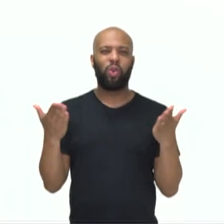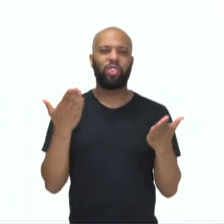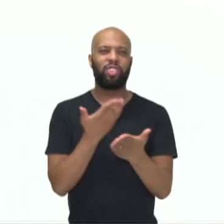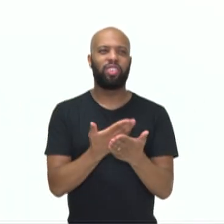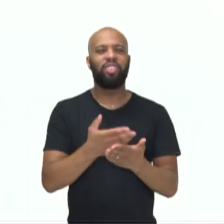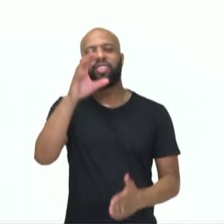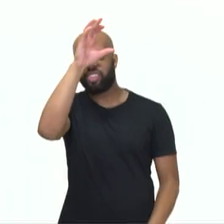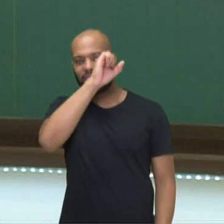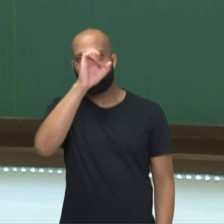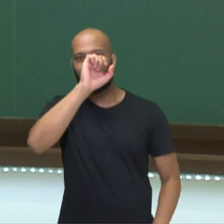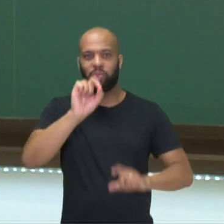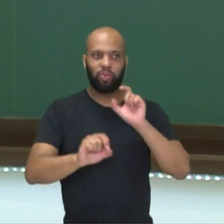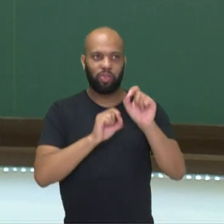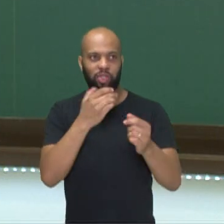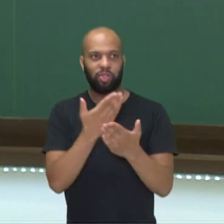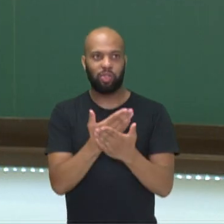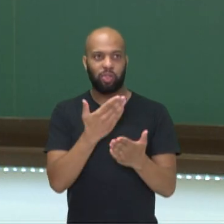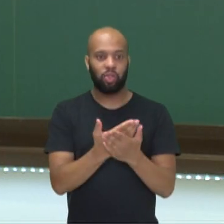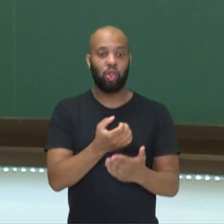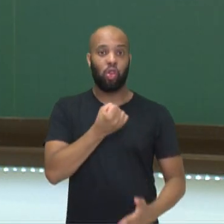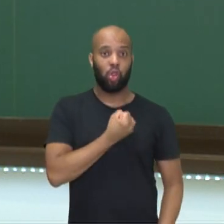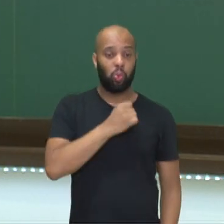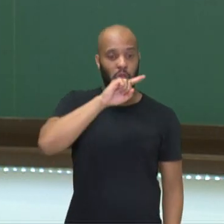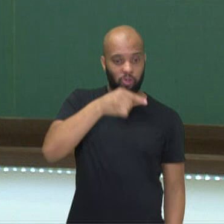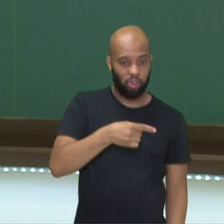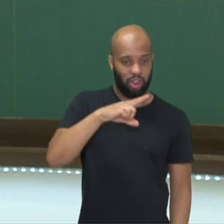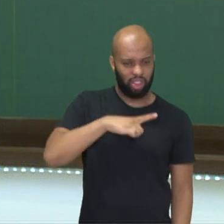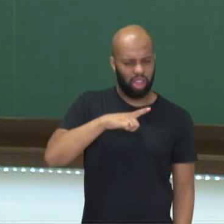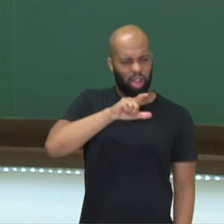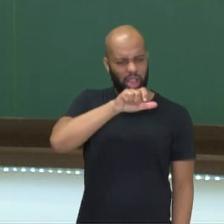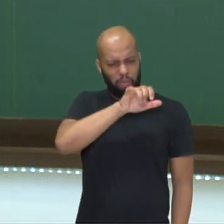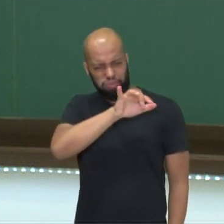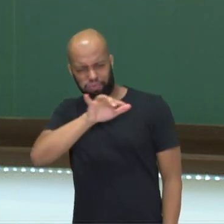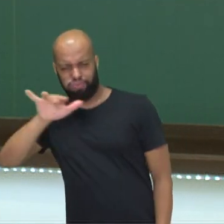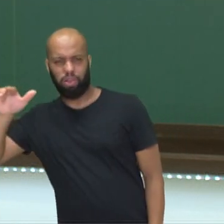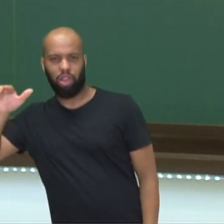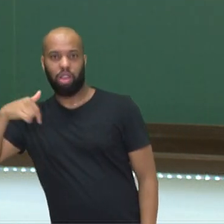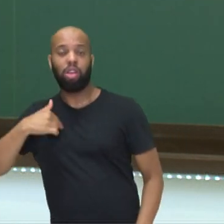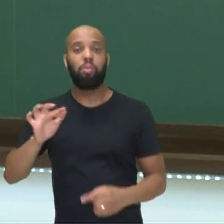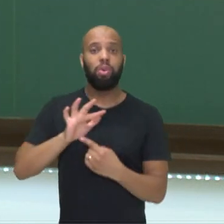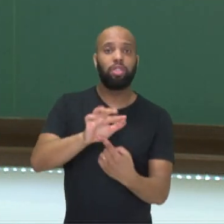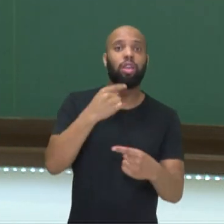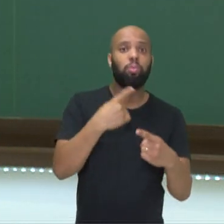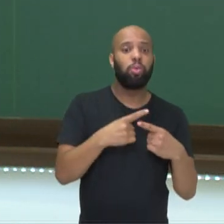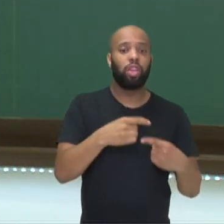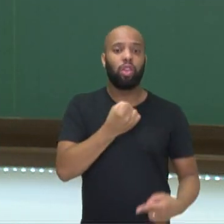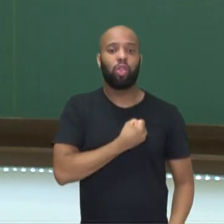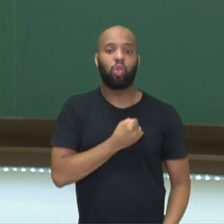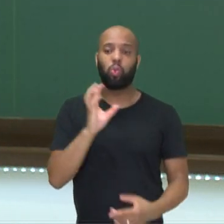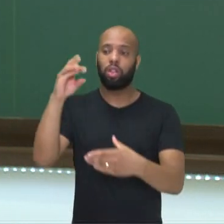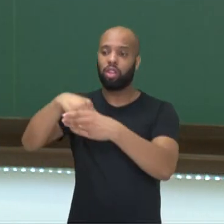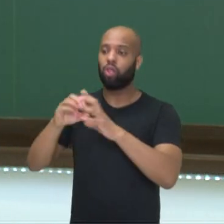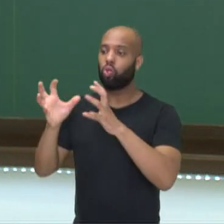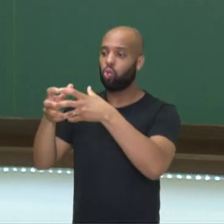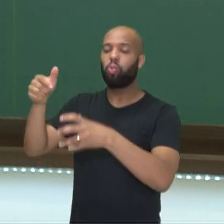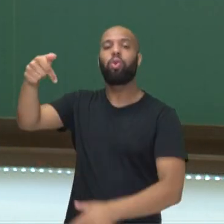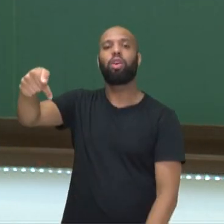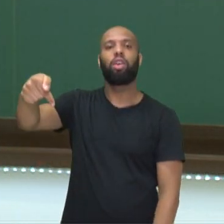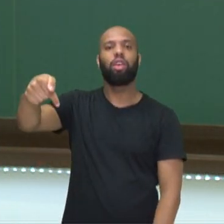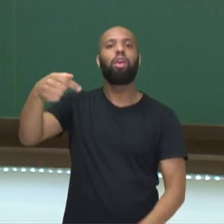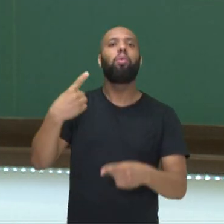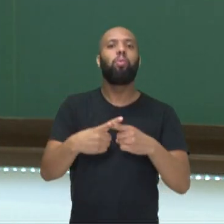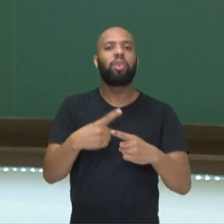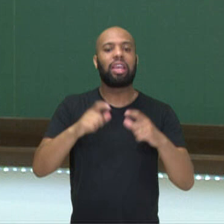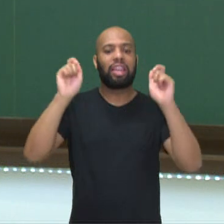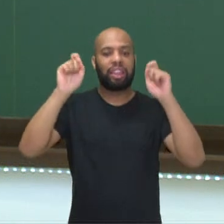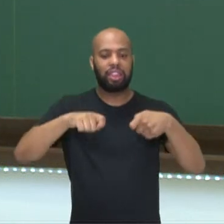vimos na aula de hoje? Hoje nós falamos de dízimas periódicas. E eu te mostrei por que dízima periódica é um número racional. Por quê? Porque